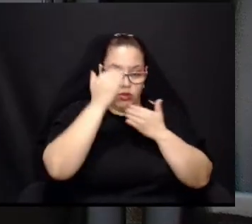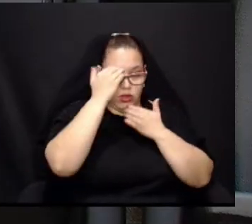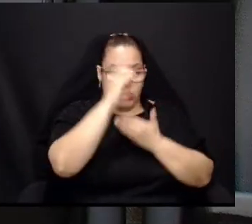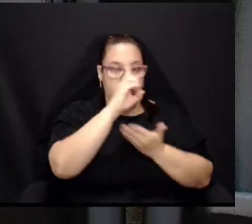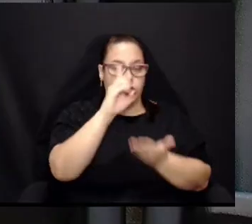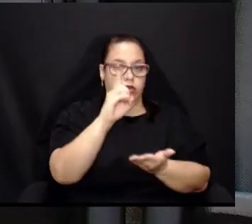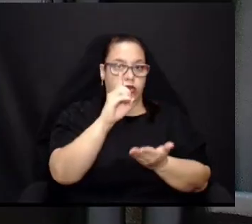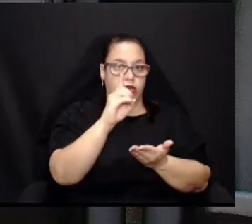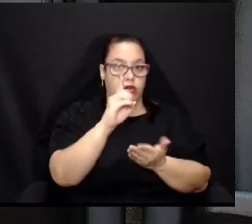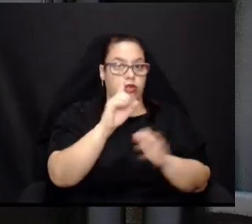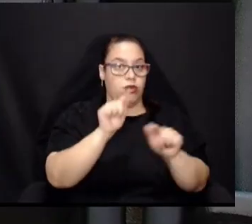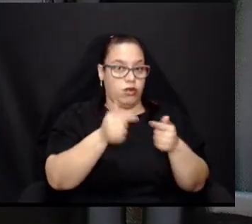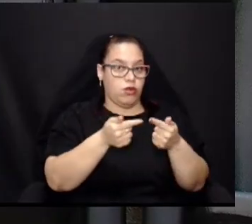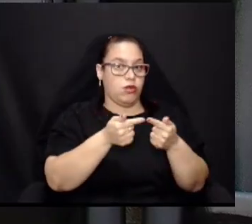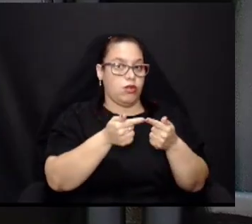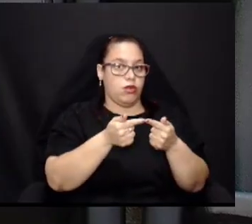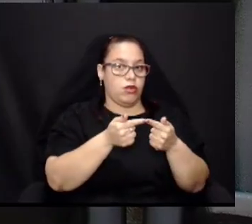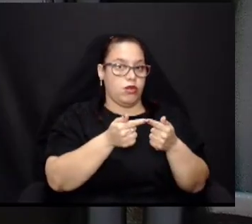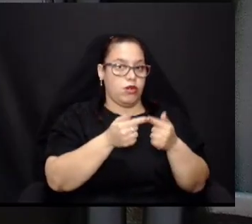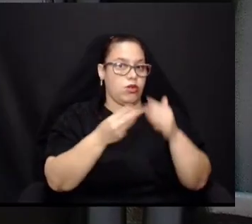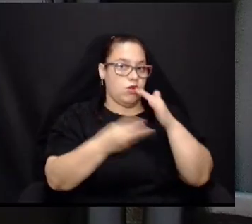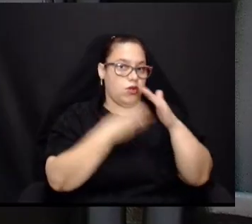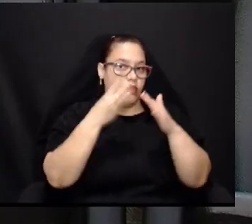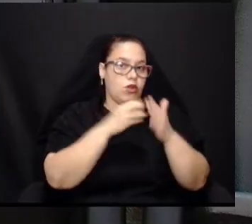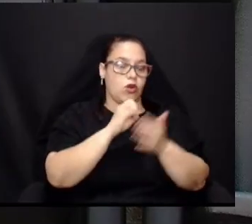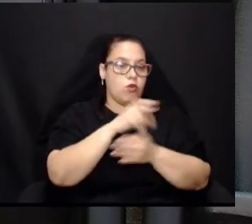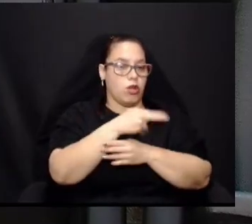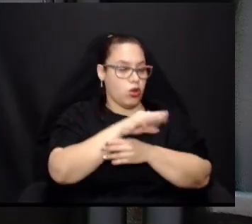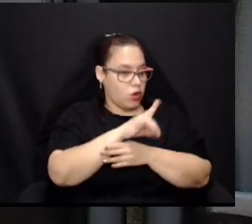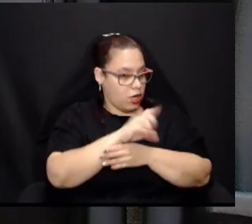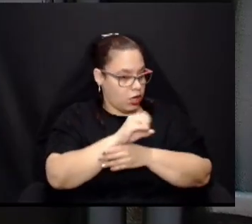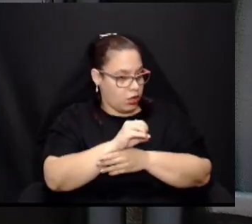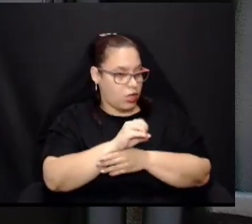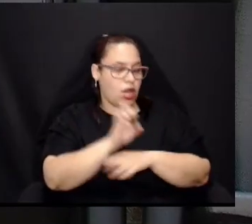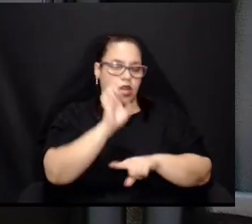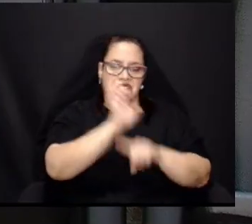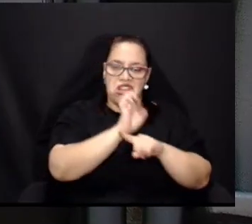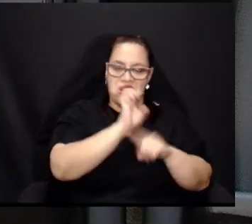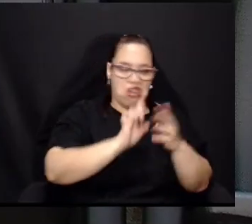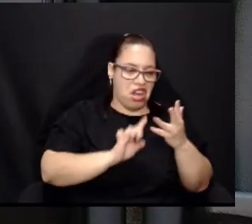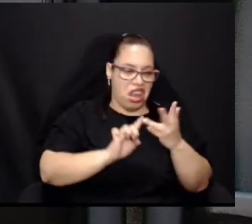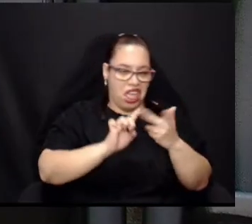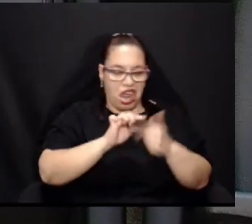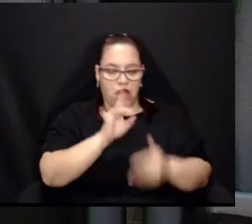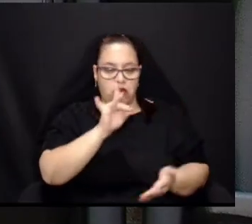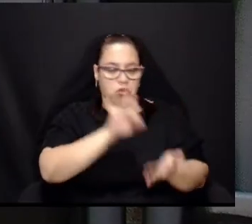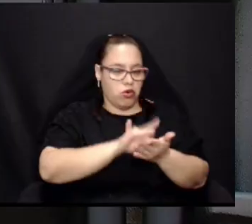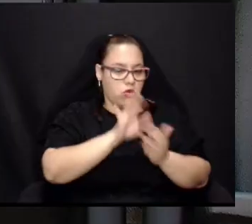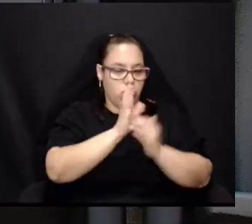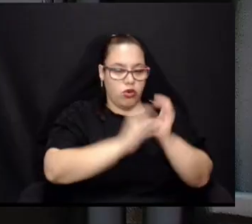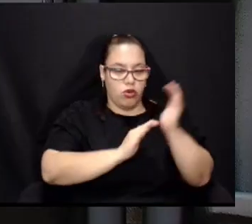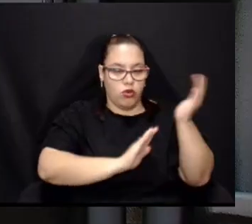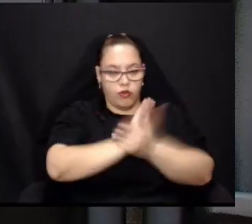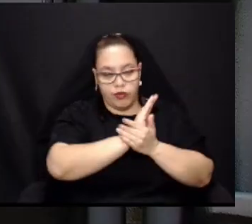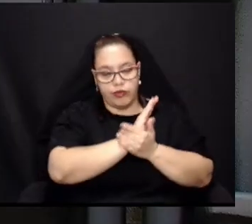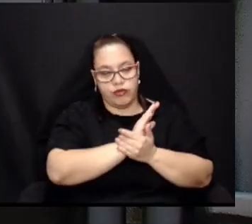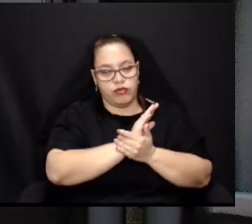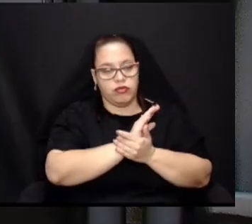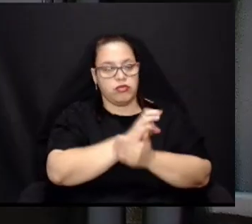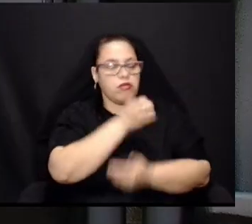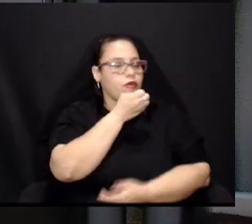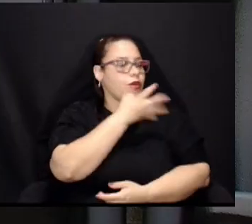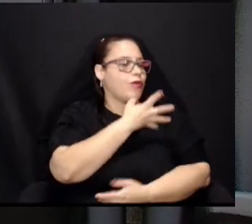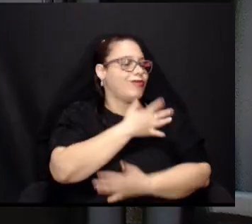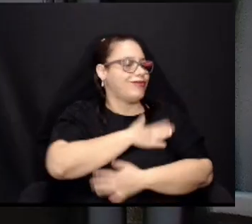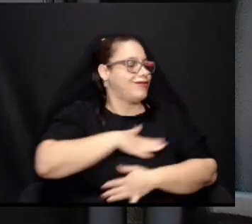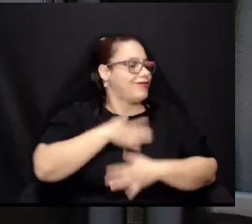equipe terceirizado, comissionado, estagiários, efetivos, é um clima muito bacana entre todos nós. Bruno,